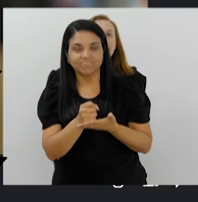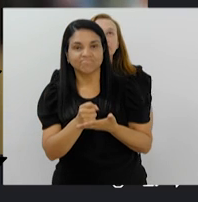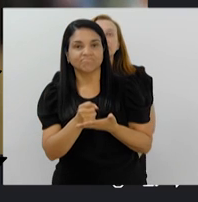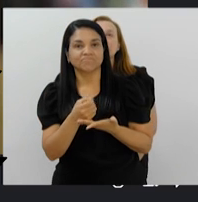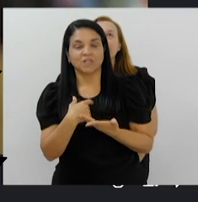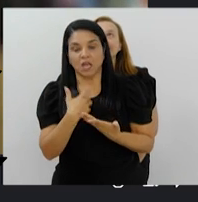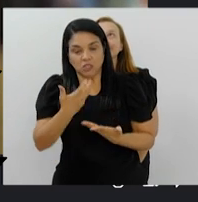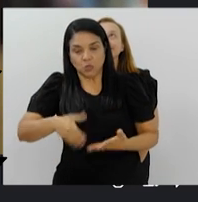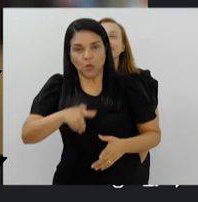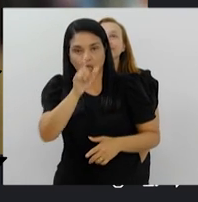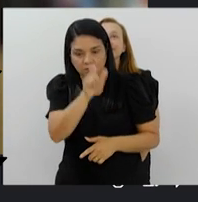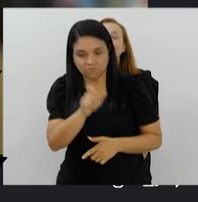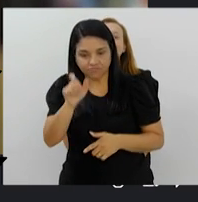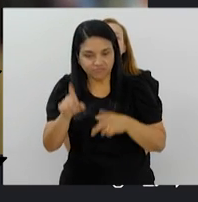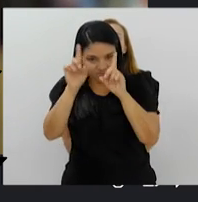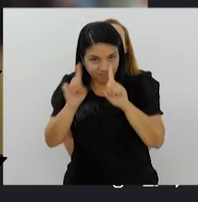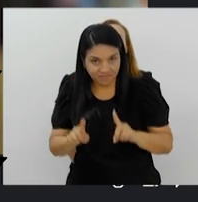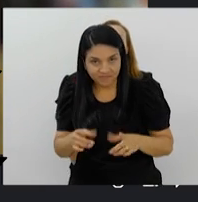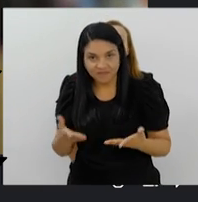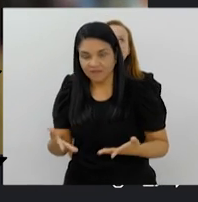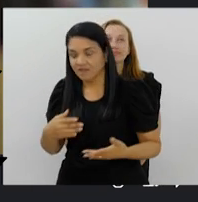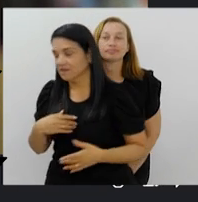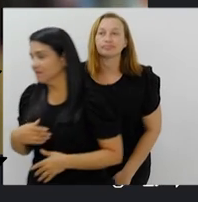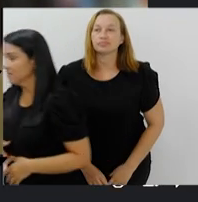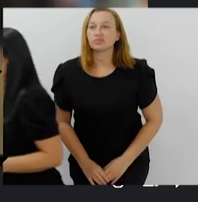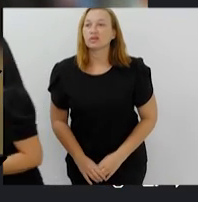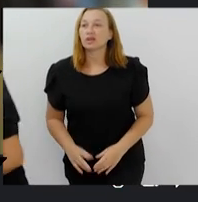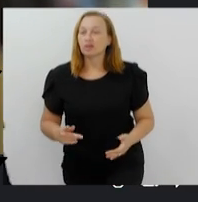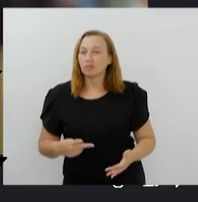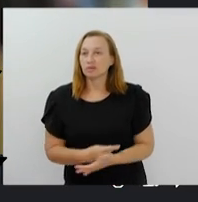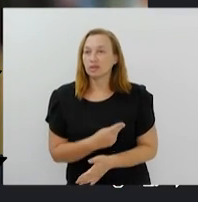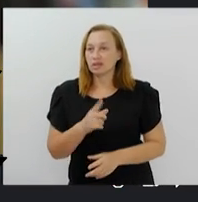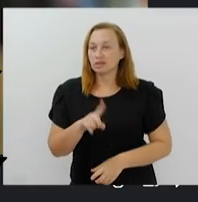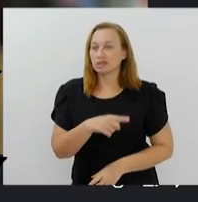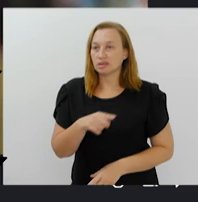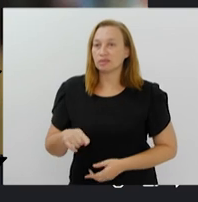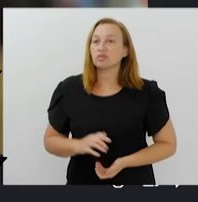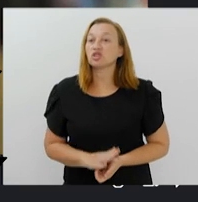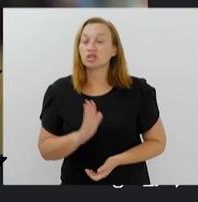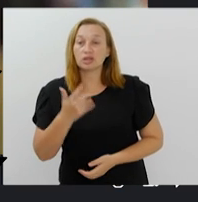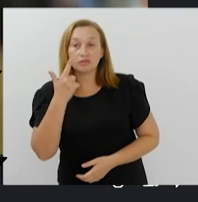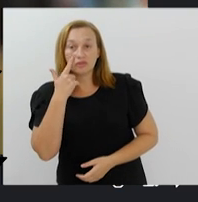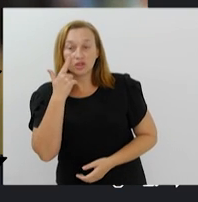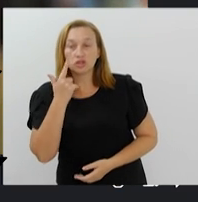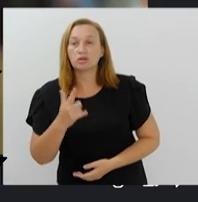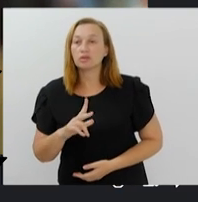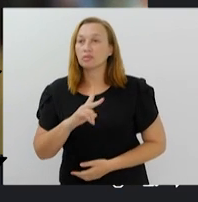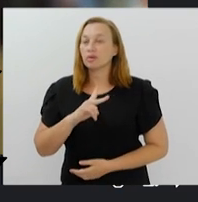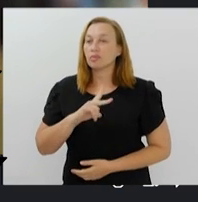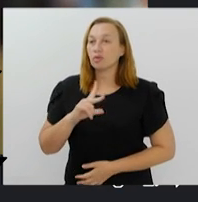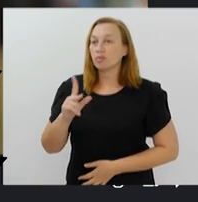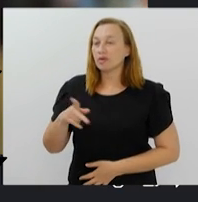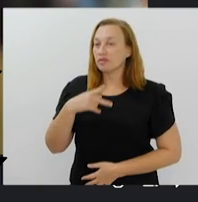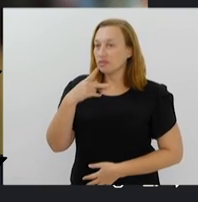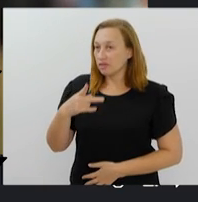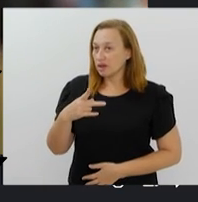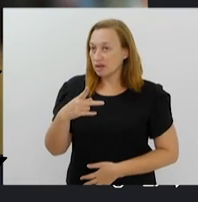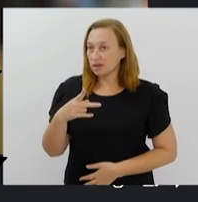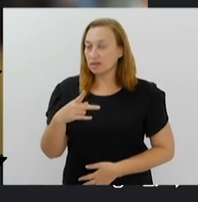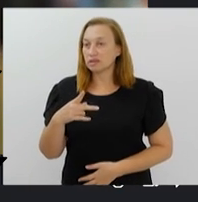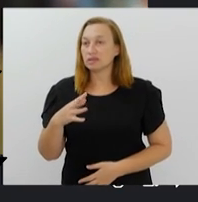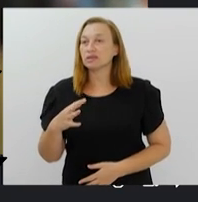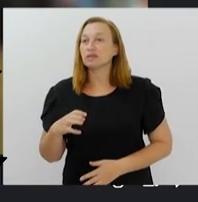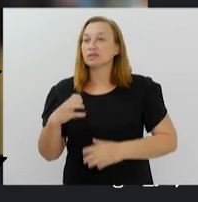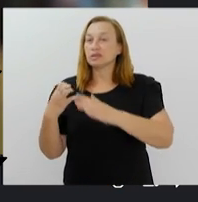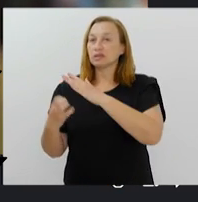né É por isso que os cancelamentos acontecem Como já foi evidenciado pelas próprias falas das suas entidades em